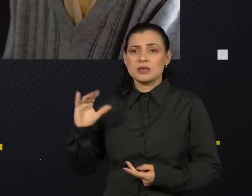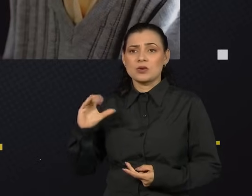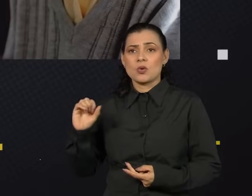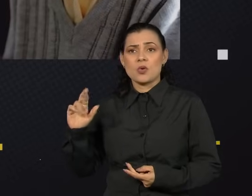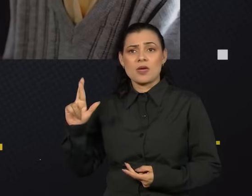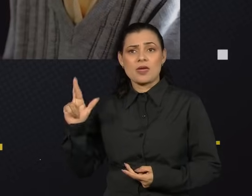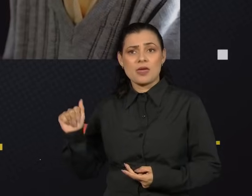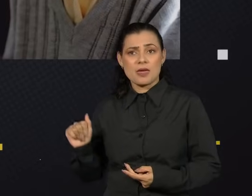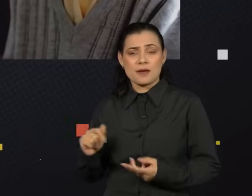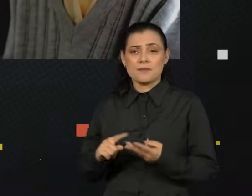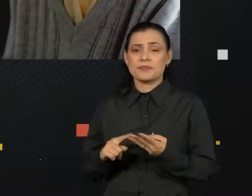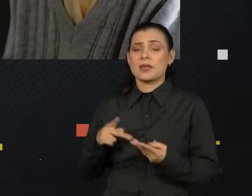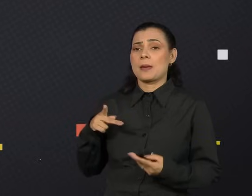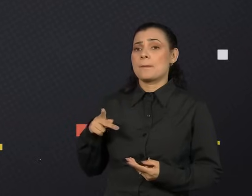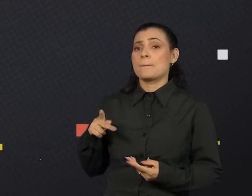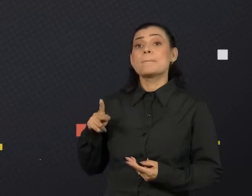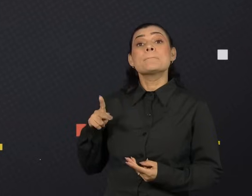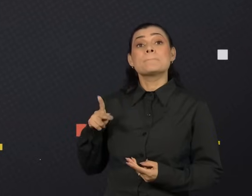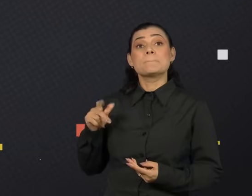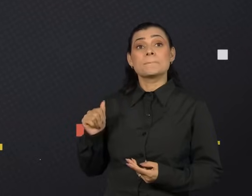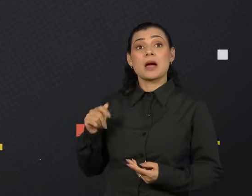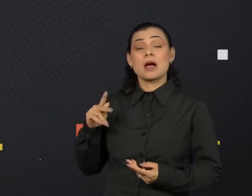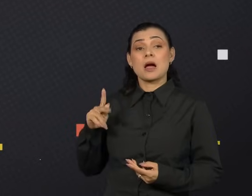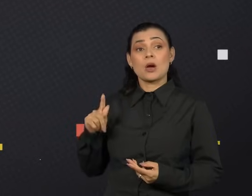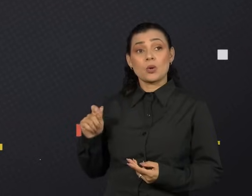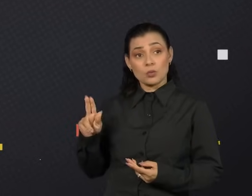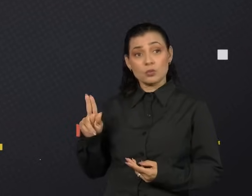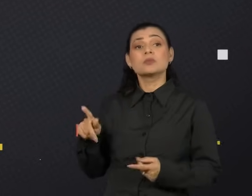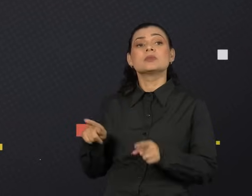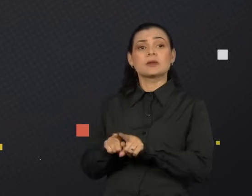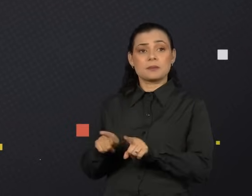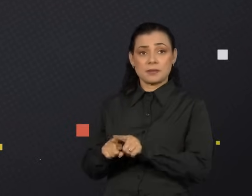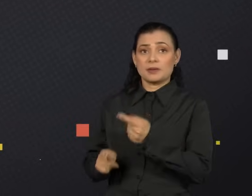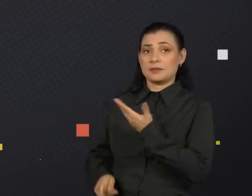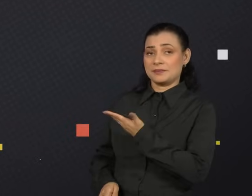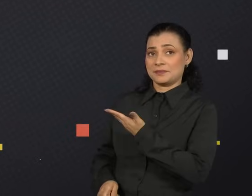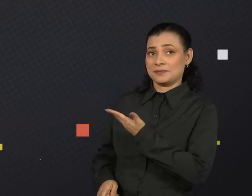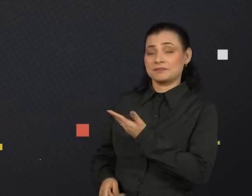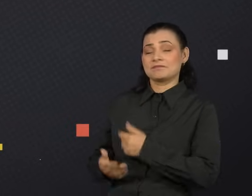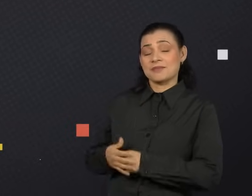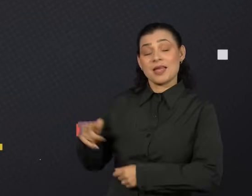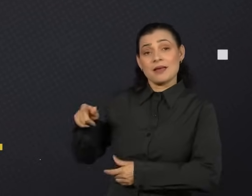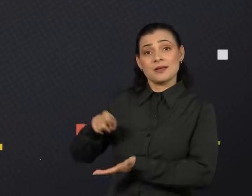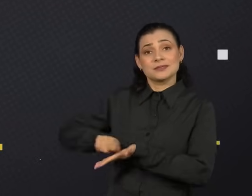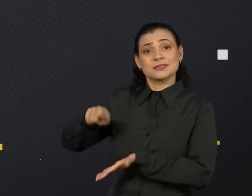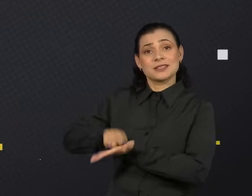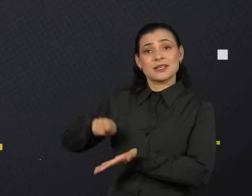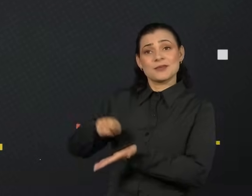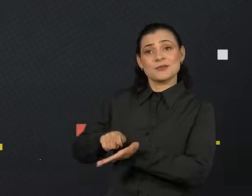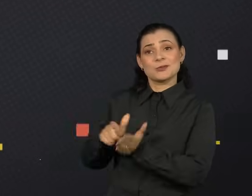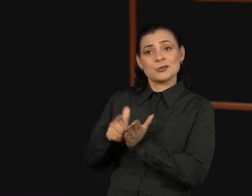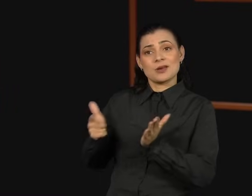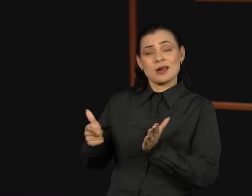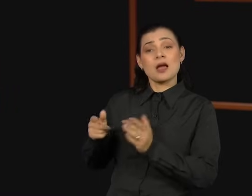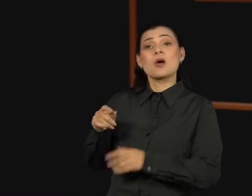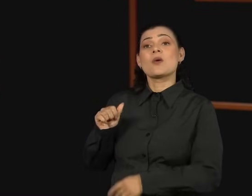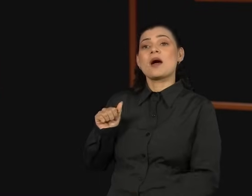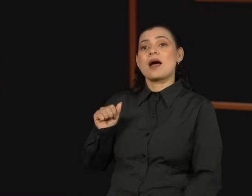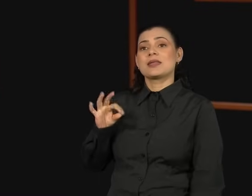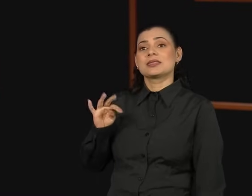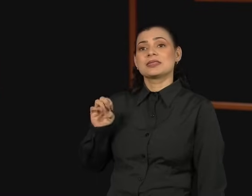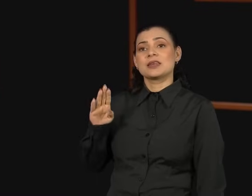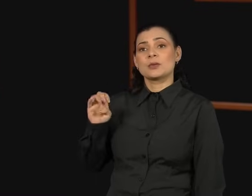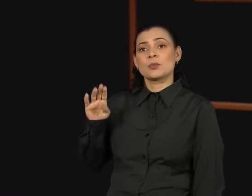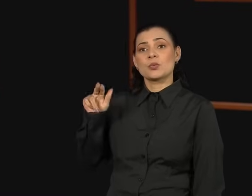né? Pagu tinha morado em Santos, quer dizer, até a morte, escrevia no jornal A Tribuna,